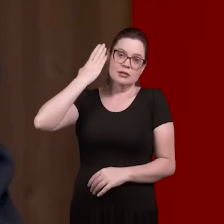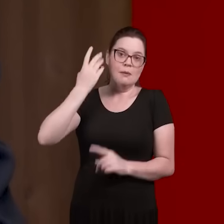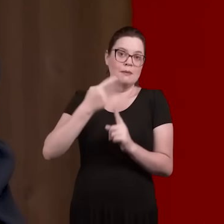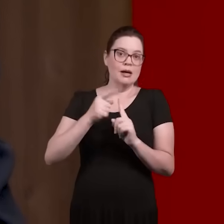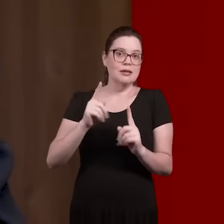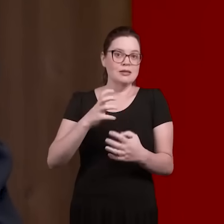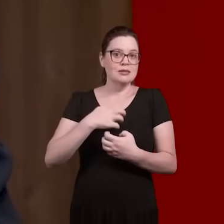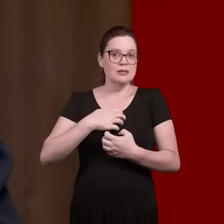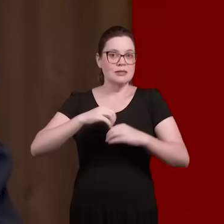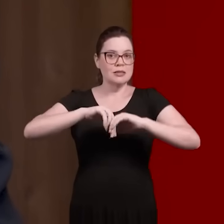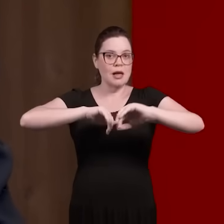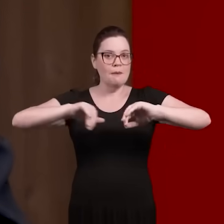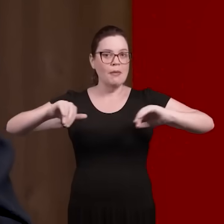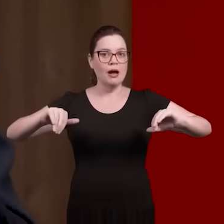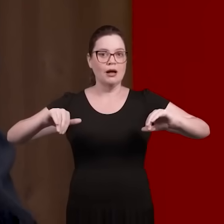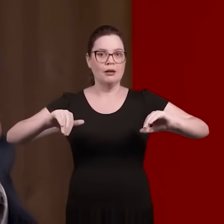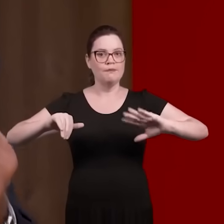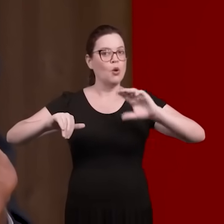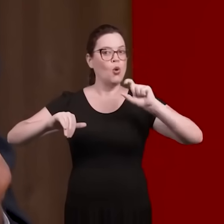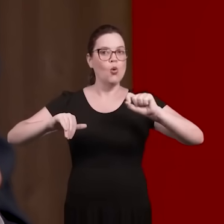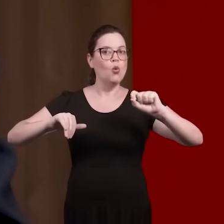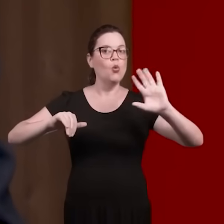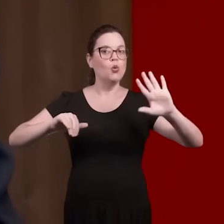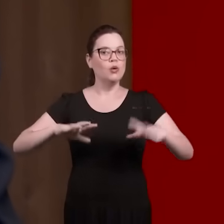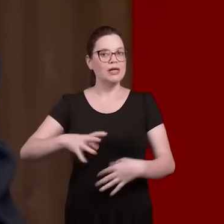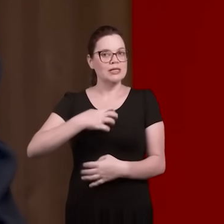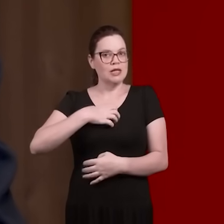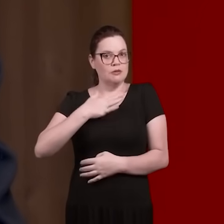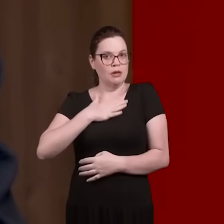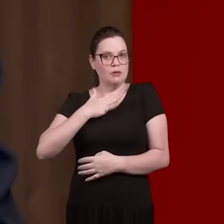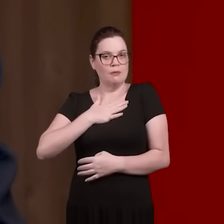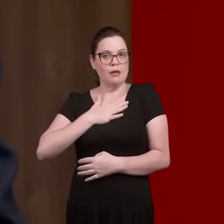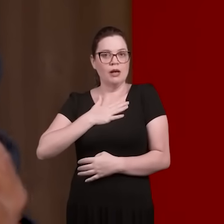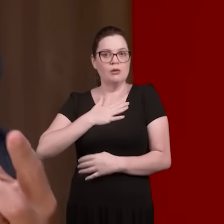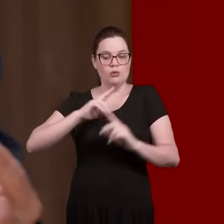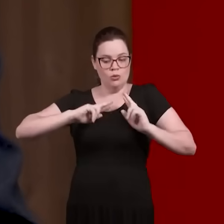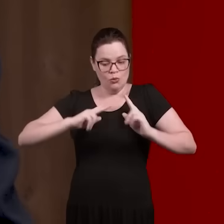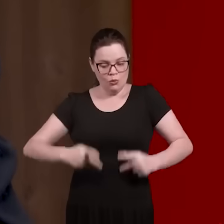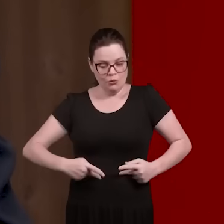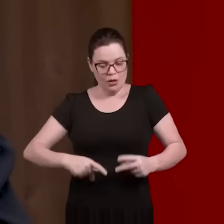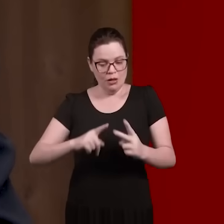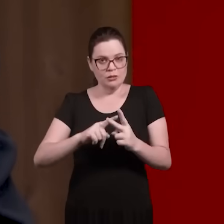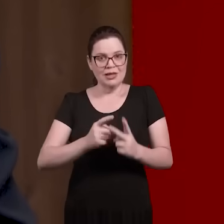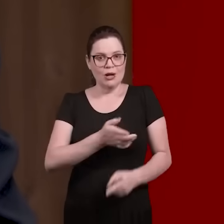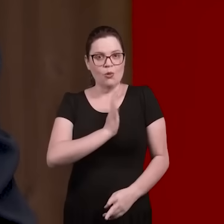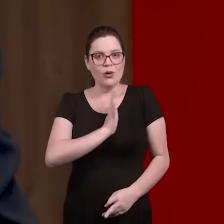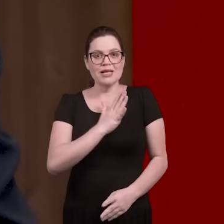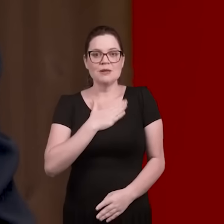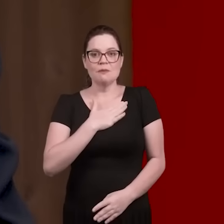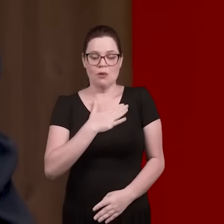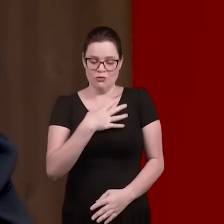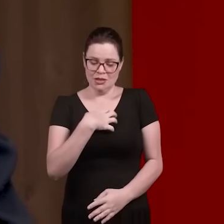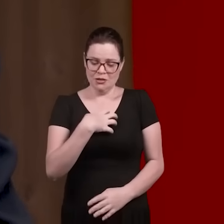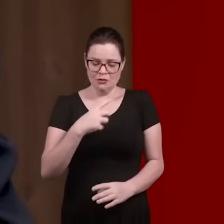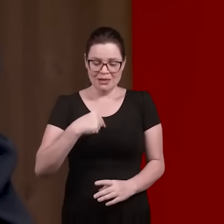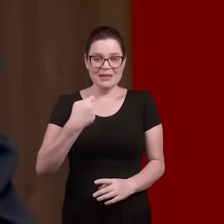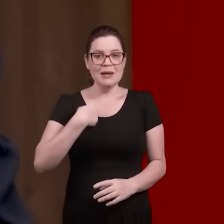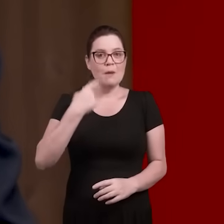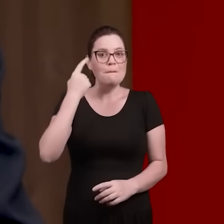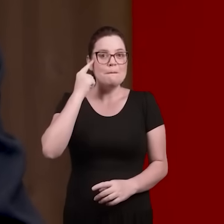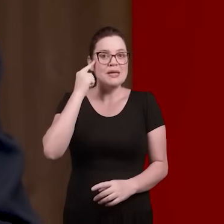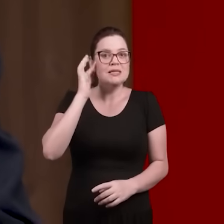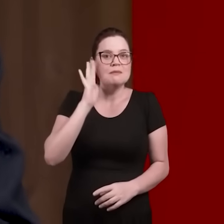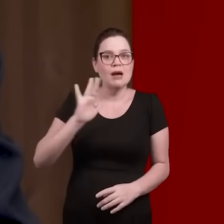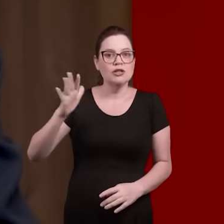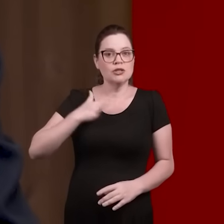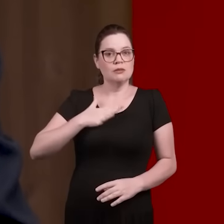Então, é conseguir discernir o que é realmente do Espírito Santo e o que são sentimentos, que Paulo fala, o que subiu ao coração do homem. Do homem, exato.